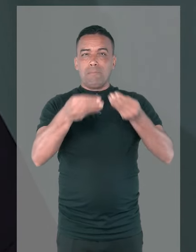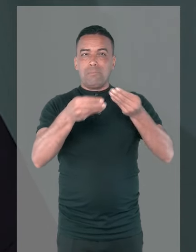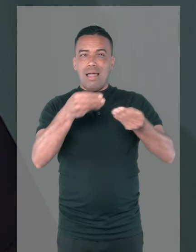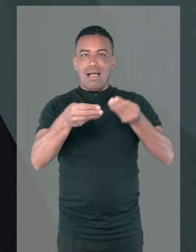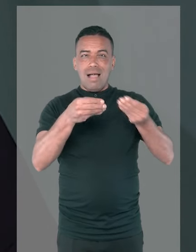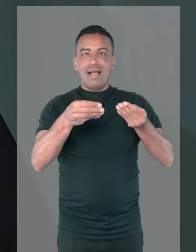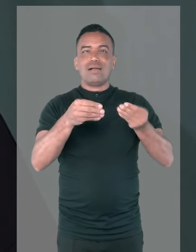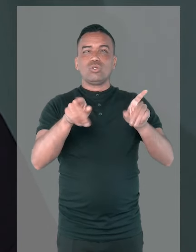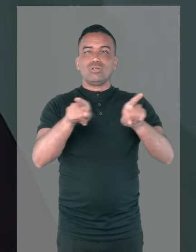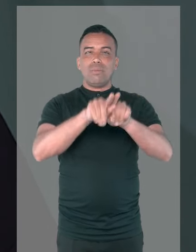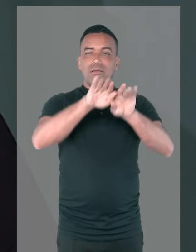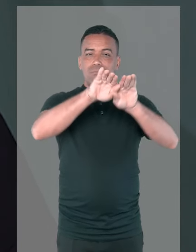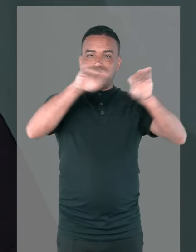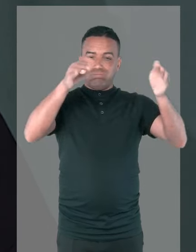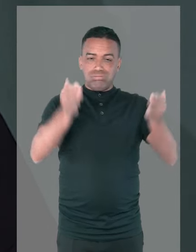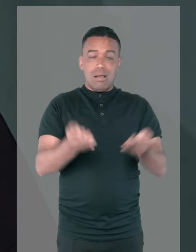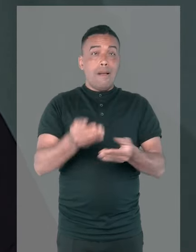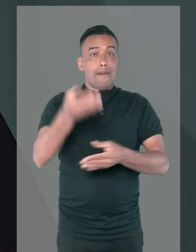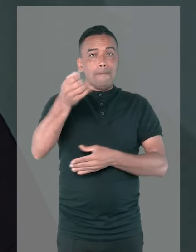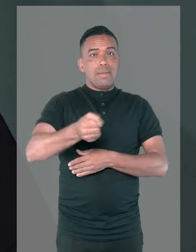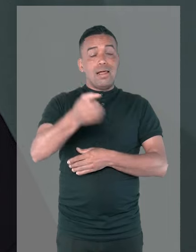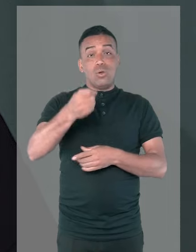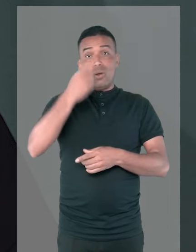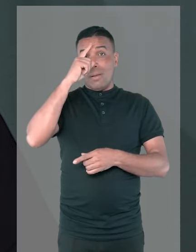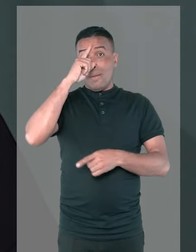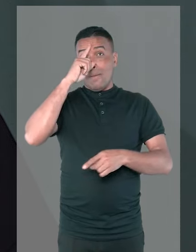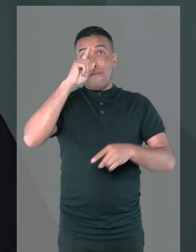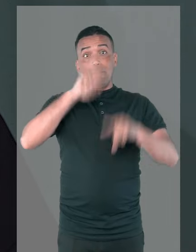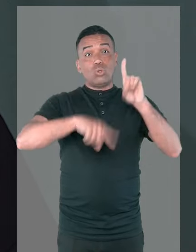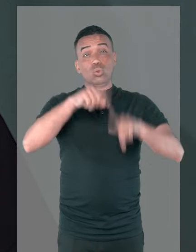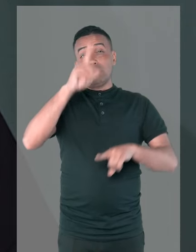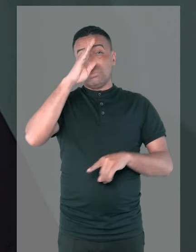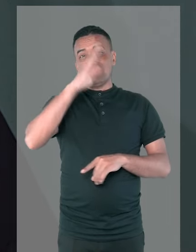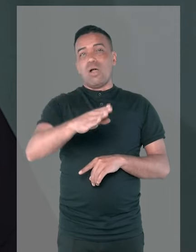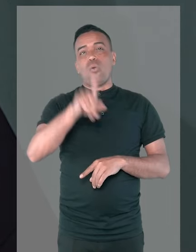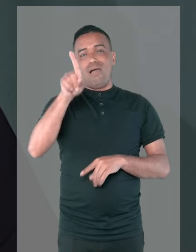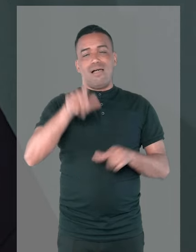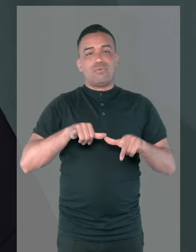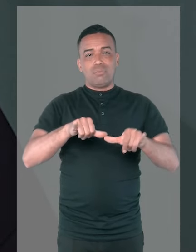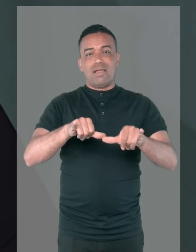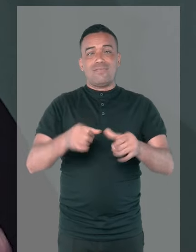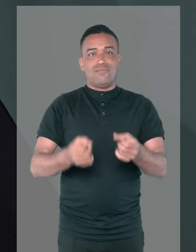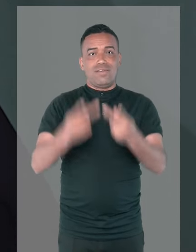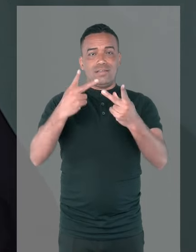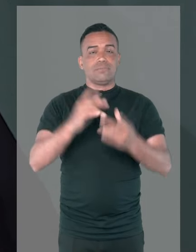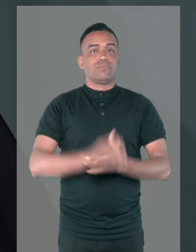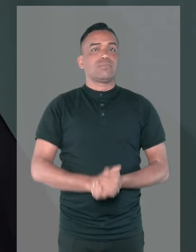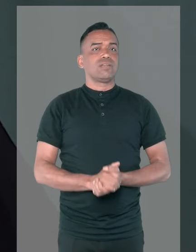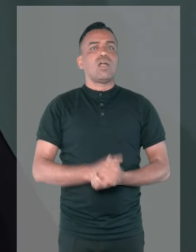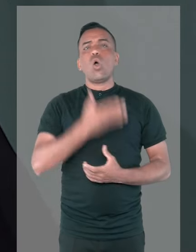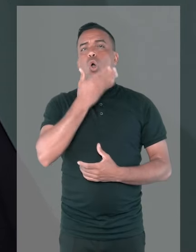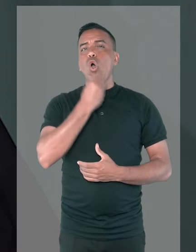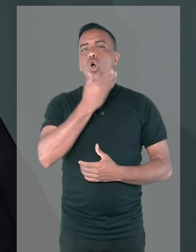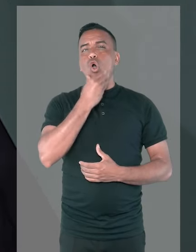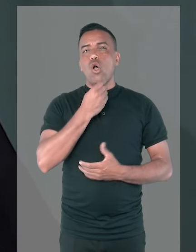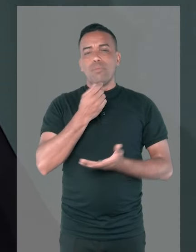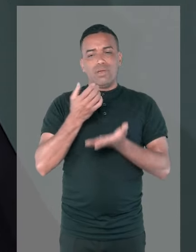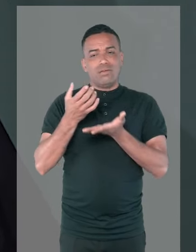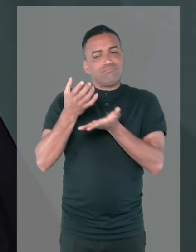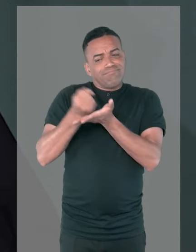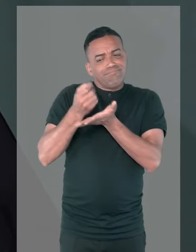e isopor, não quer saber qual é o principal produto que está à venda no supermercado. O cara que conta seus tostões